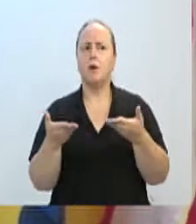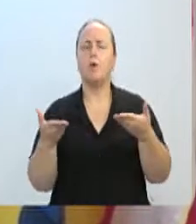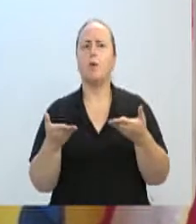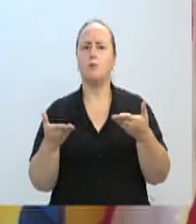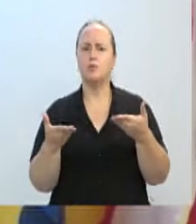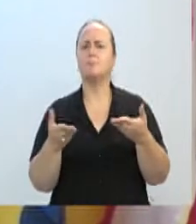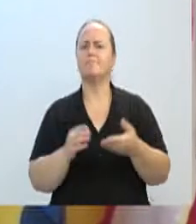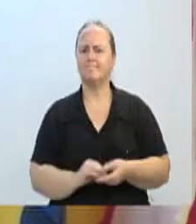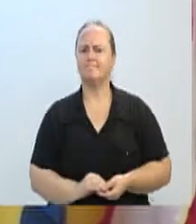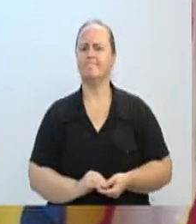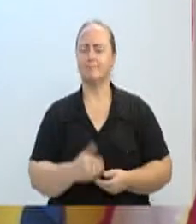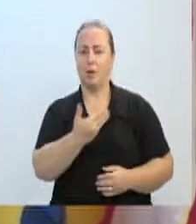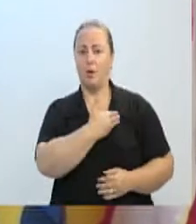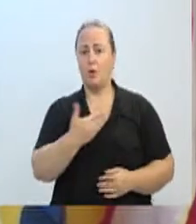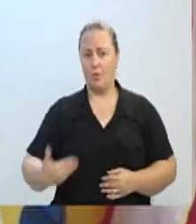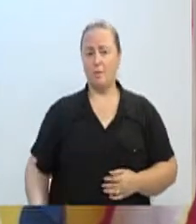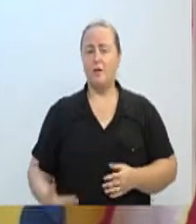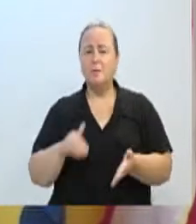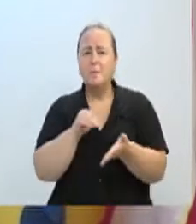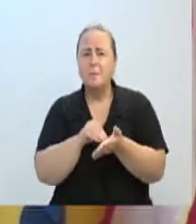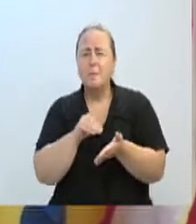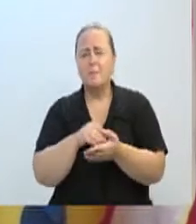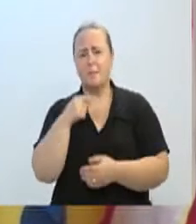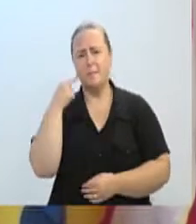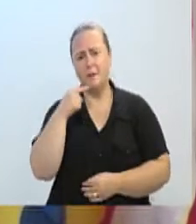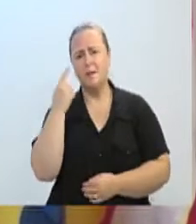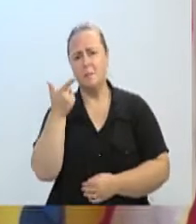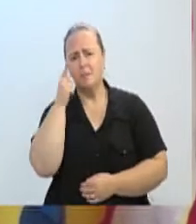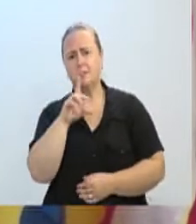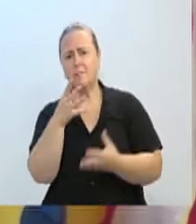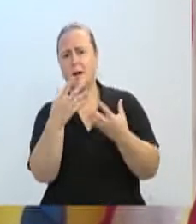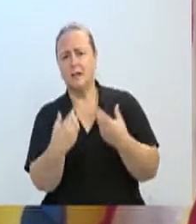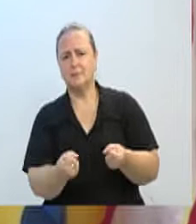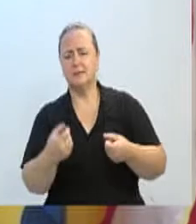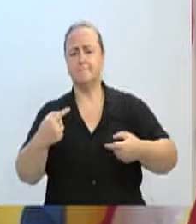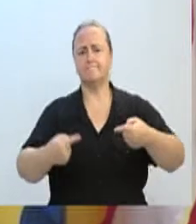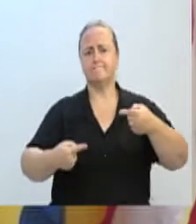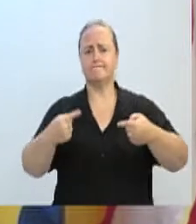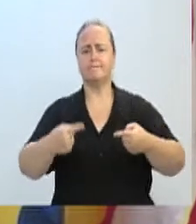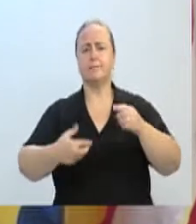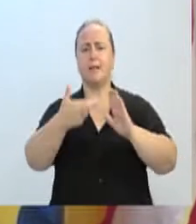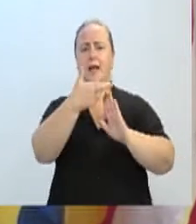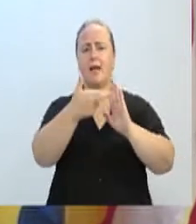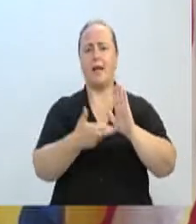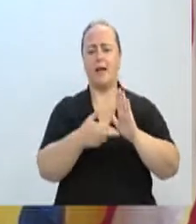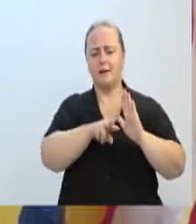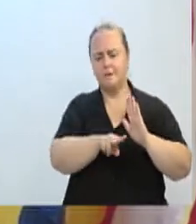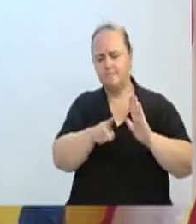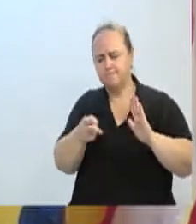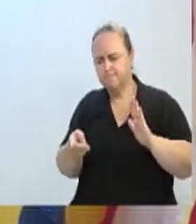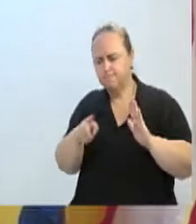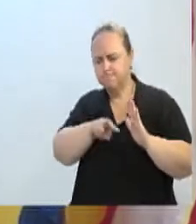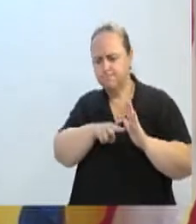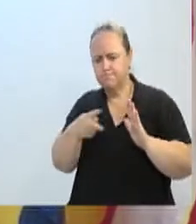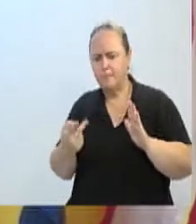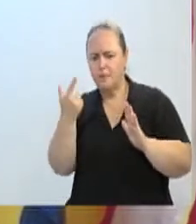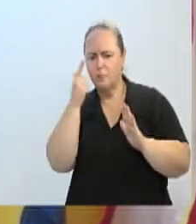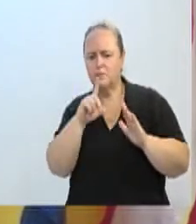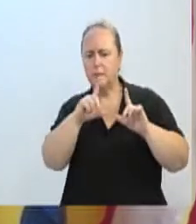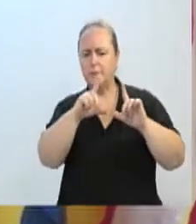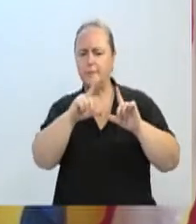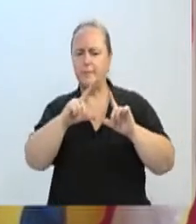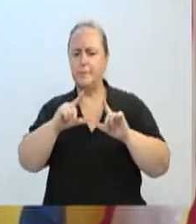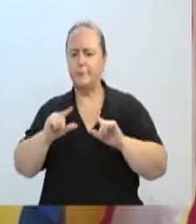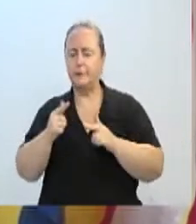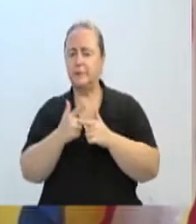pelo menos o vereador Marcelo Lanzarin, possa fazer a discussão da regra de transição, regras importantes, para pelo menos amenizar o efeito